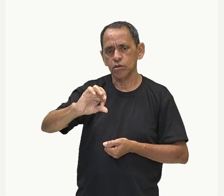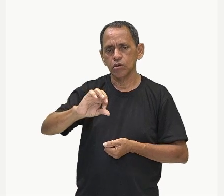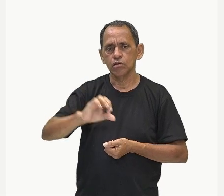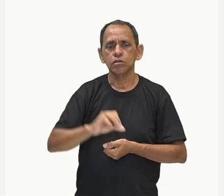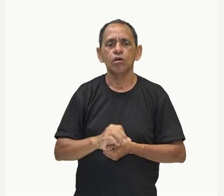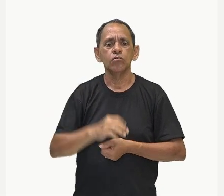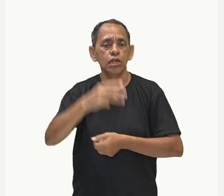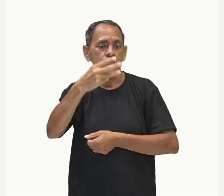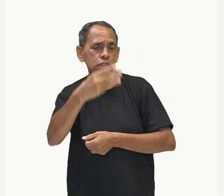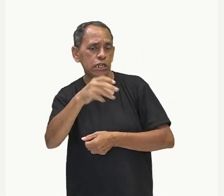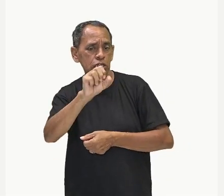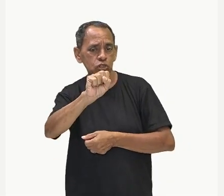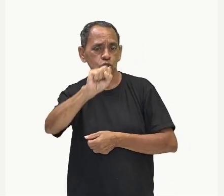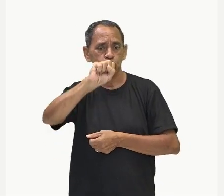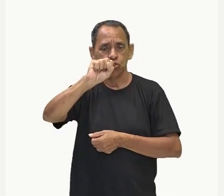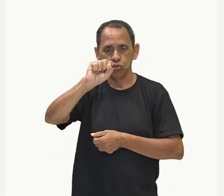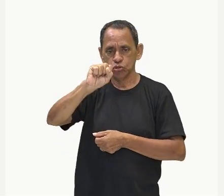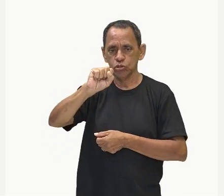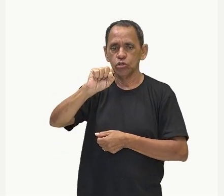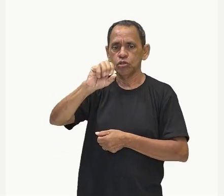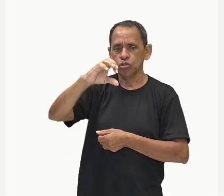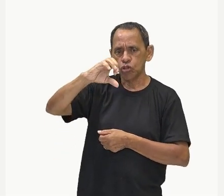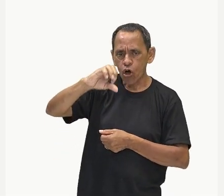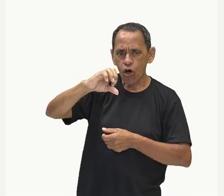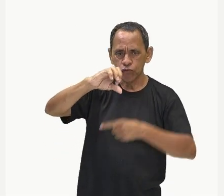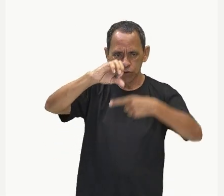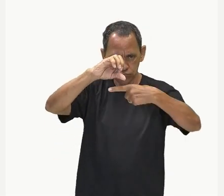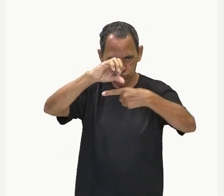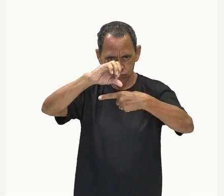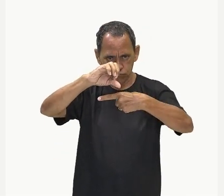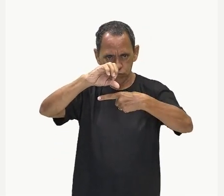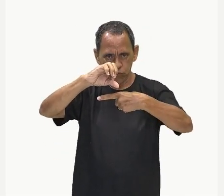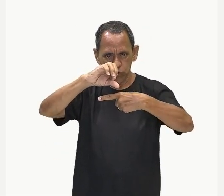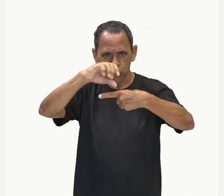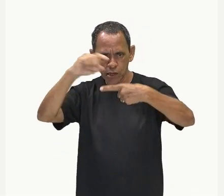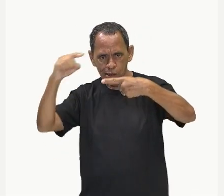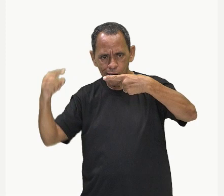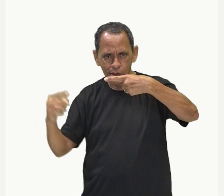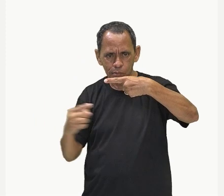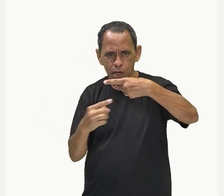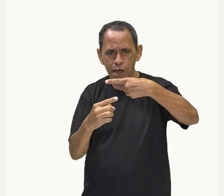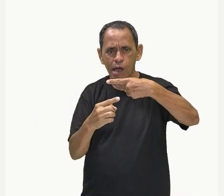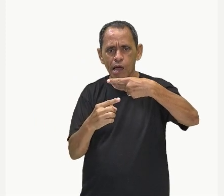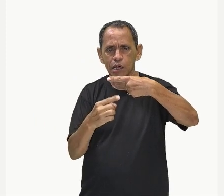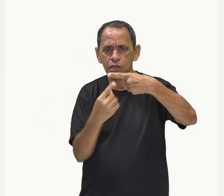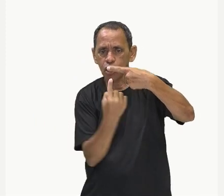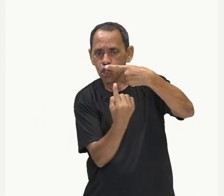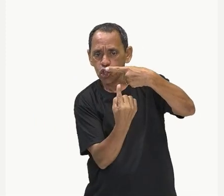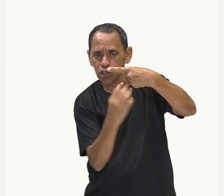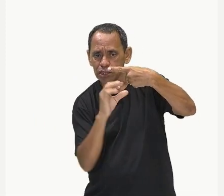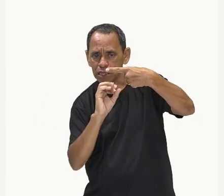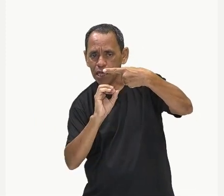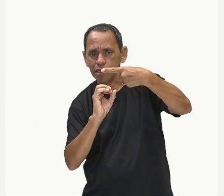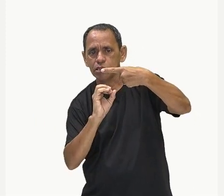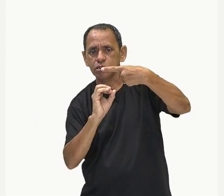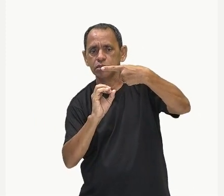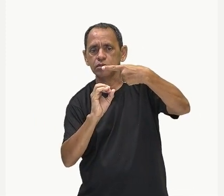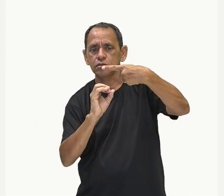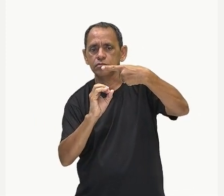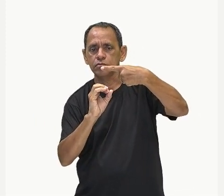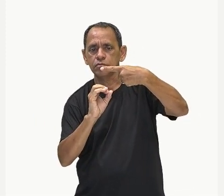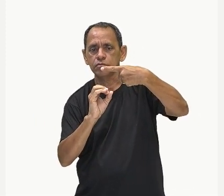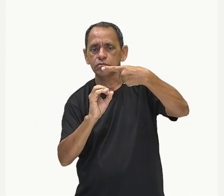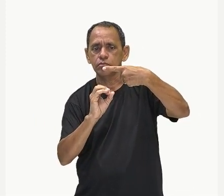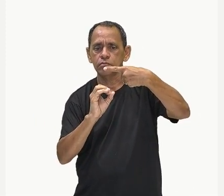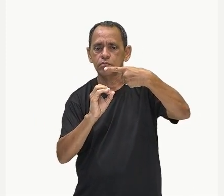quantos números tem depois da vírgula. E aqui a gente consegue ver que só tem 1, porque só é o 9. Se